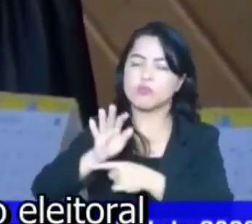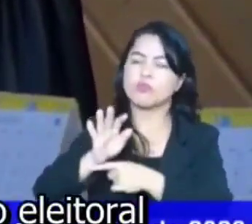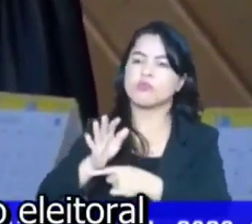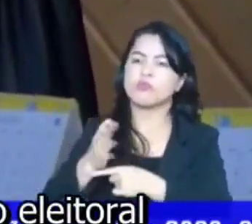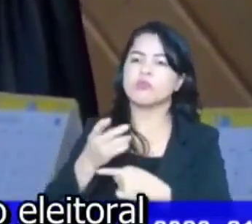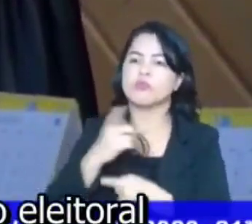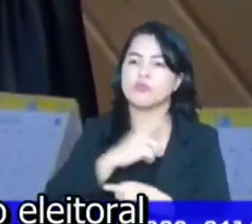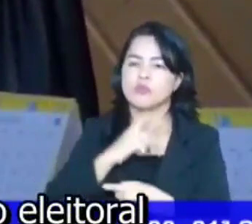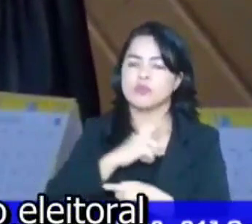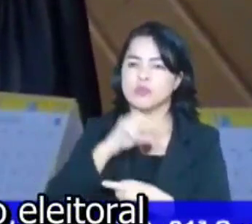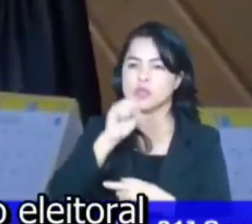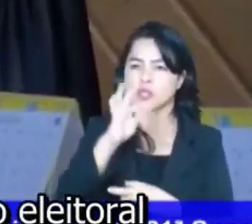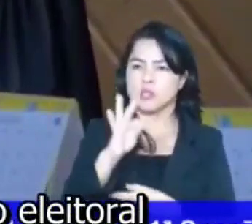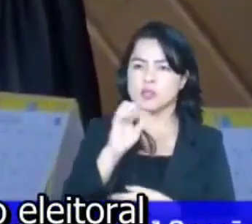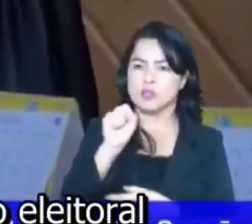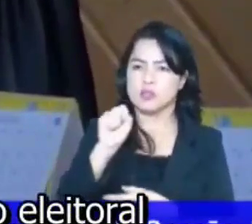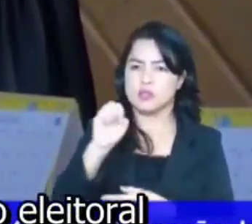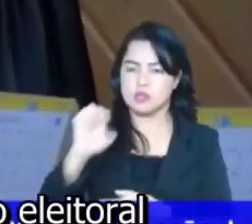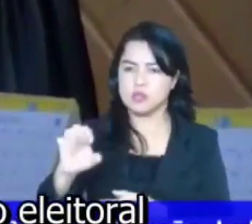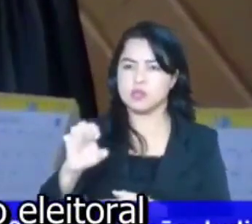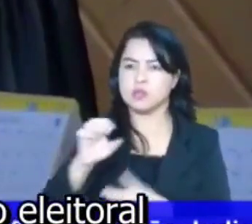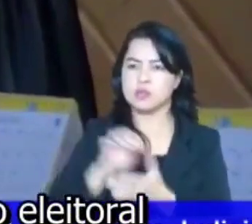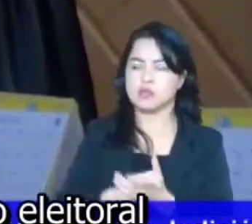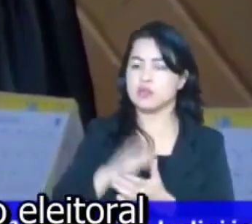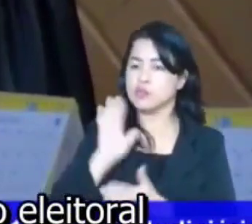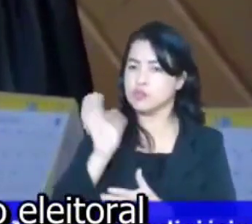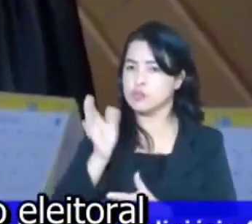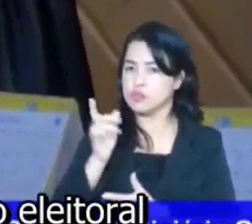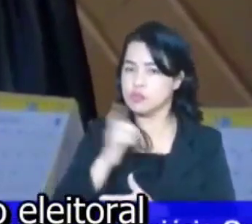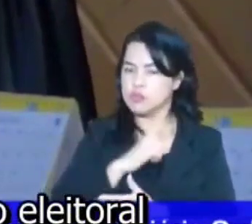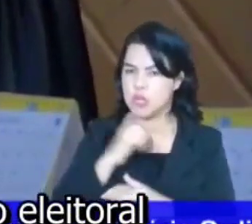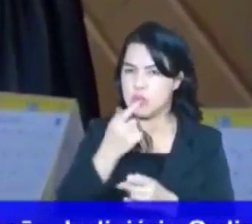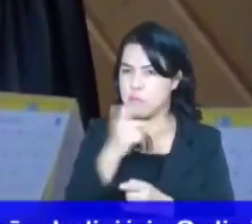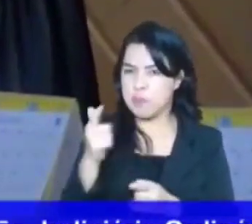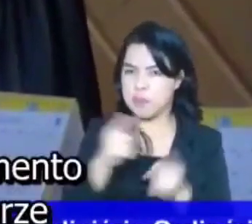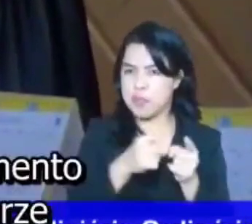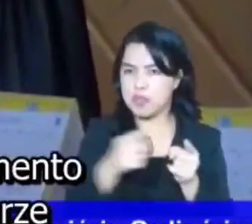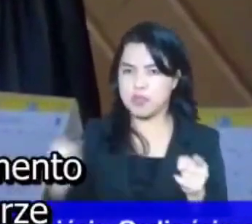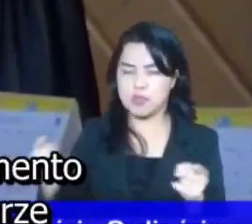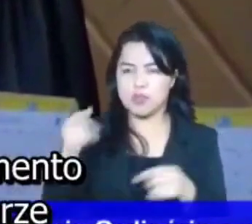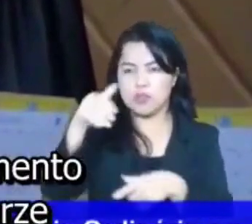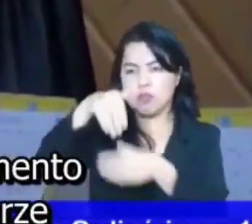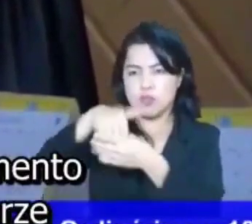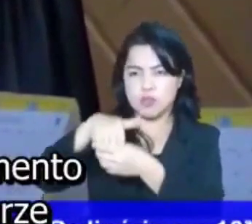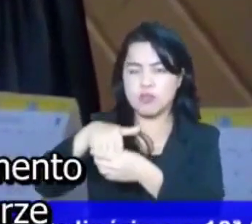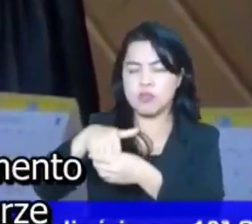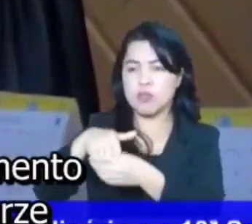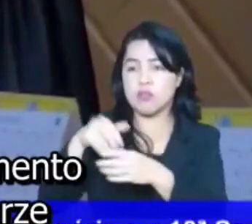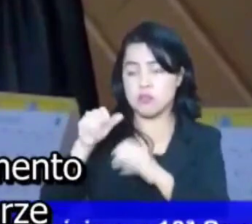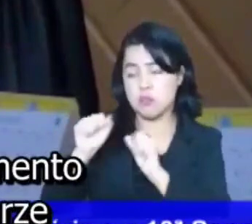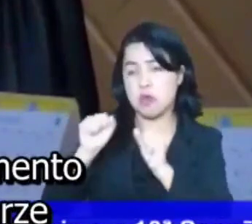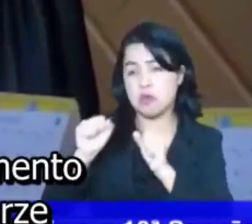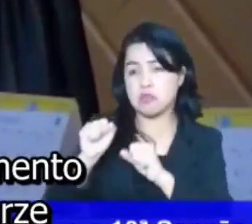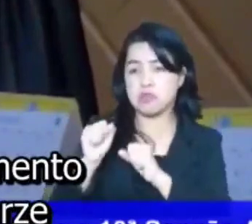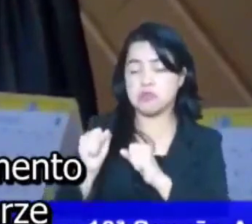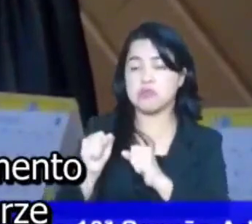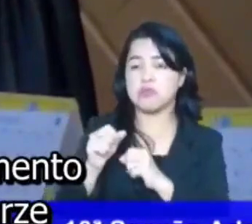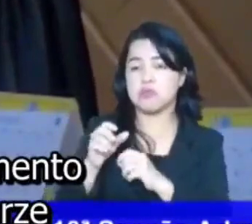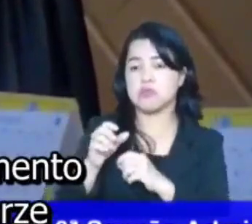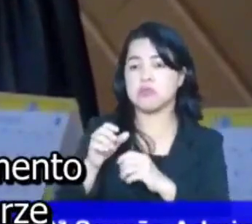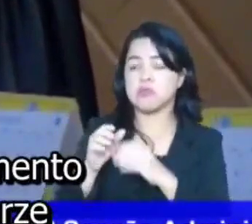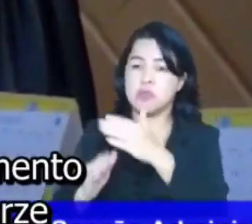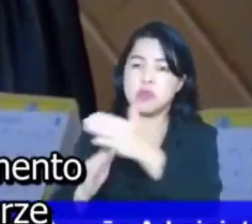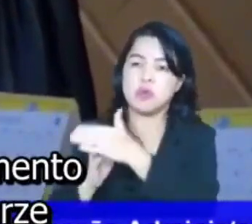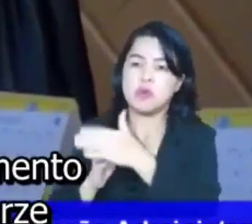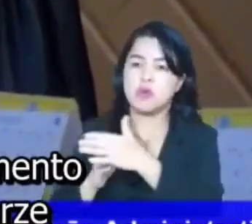que estão sobre o TSE. E já não estamos mais em período eleitoral, ela deve se limitar agora às suas situações de